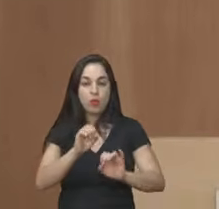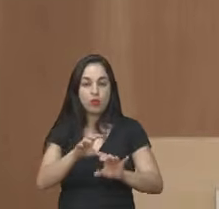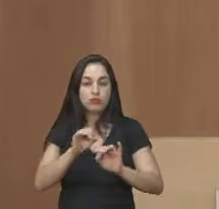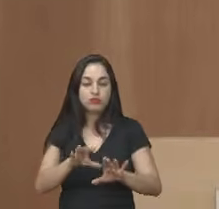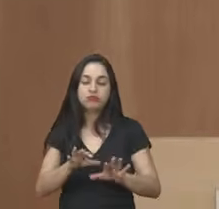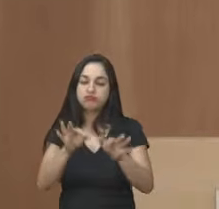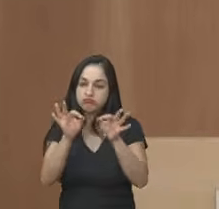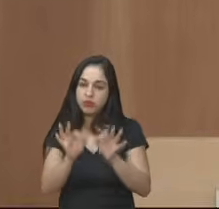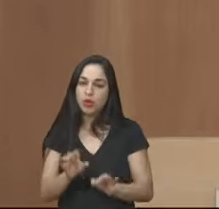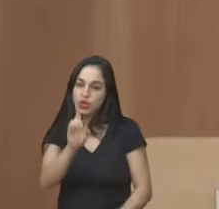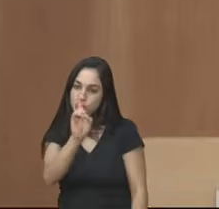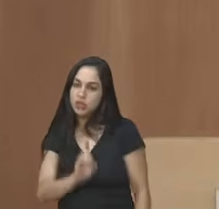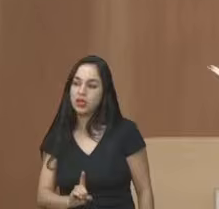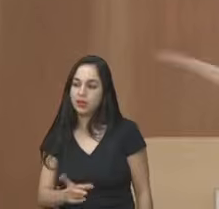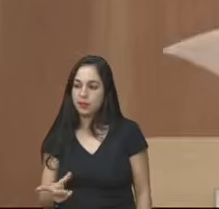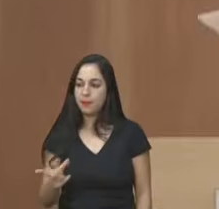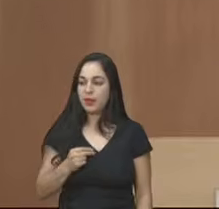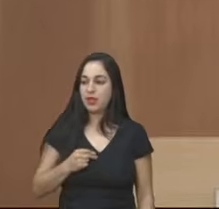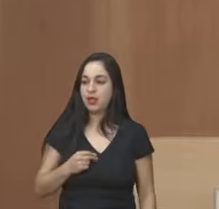merecidos.